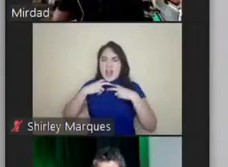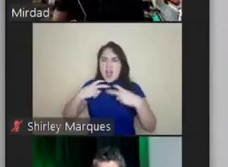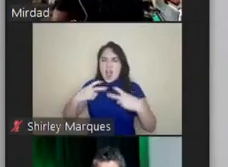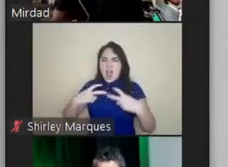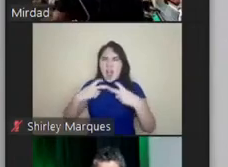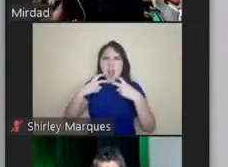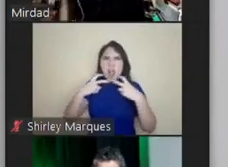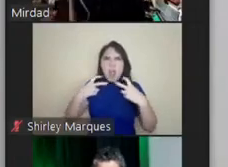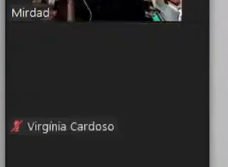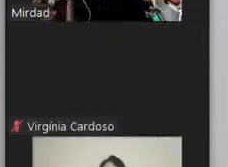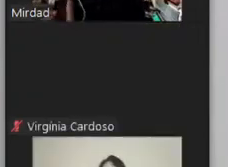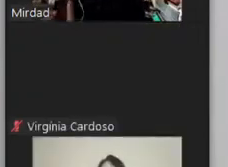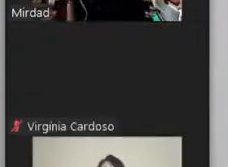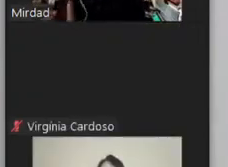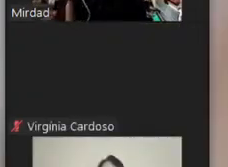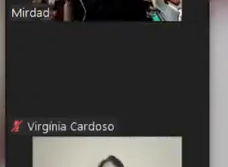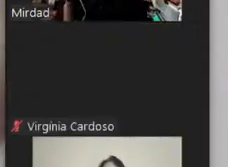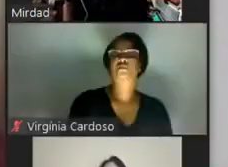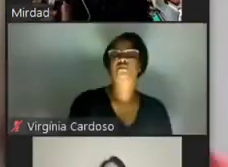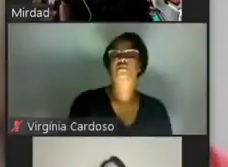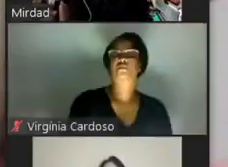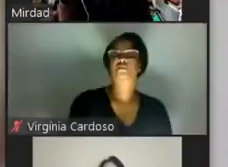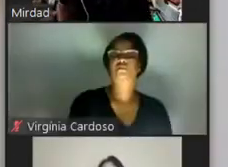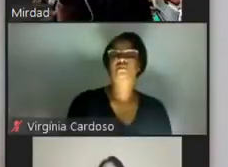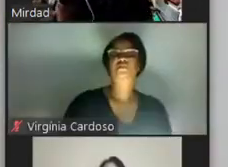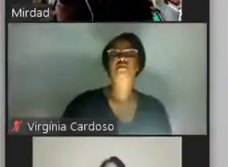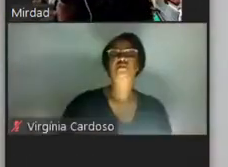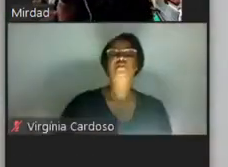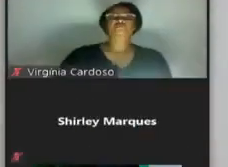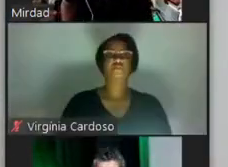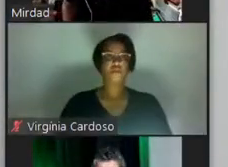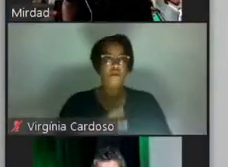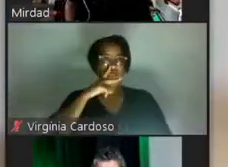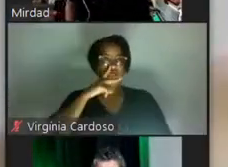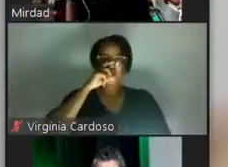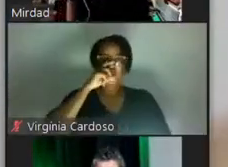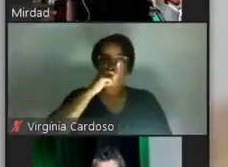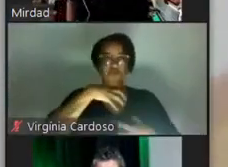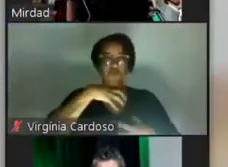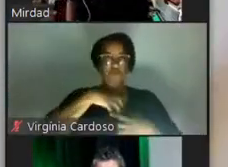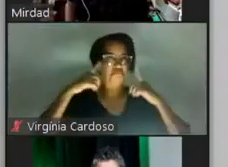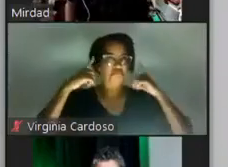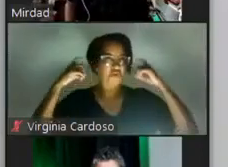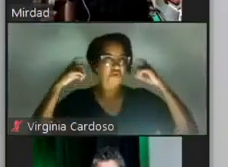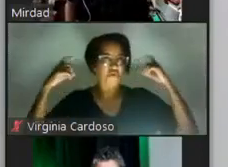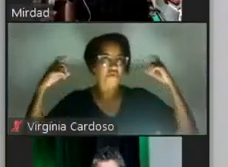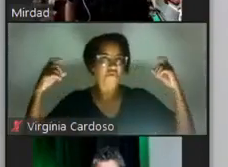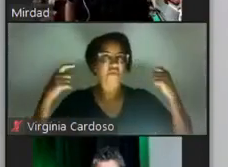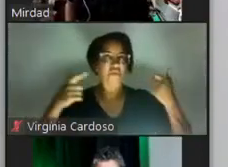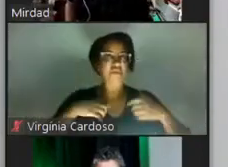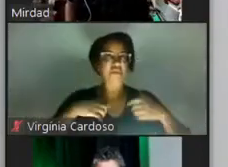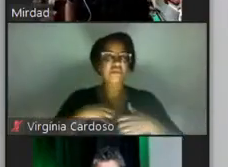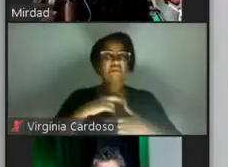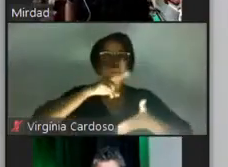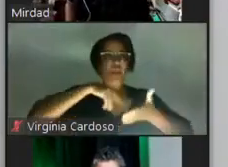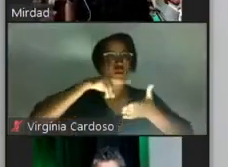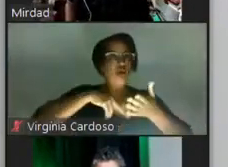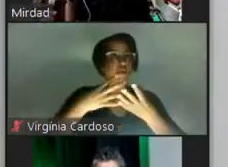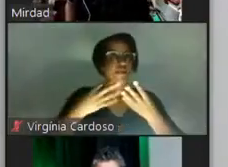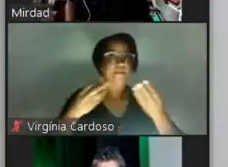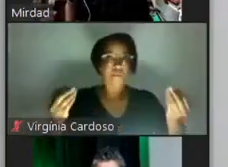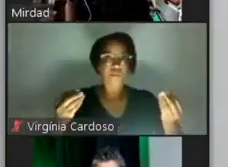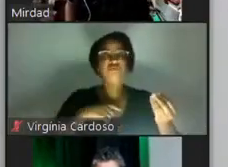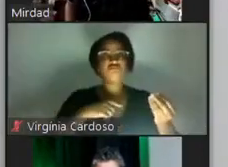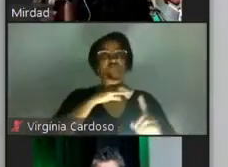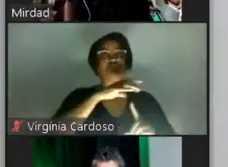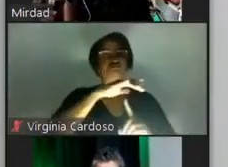não vamos embora, eu quero sair daqui agora. Porque foi muito forte, talvez por tanto que eu tinha lido. Então, tá nessa feira,